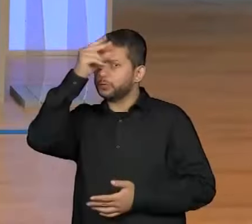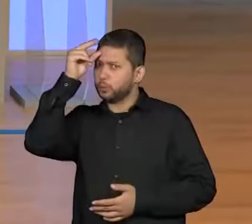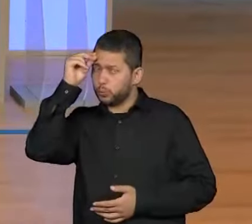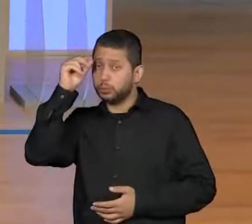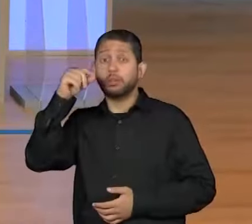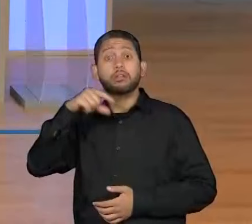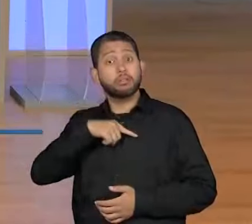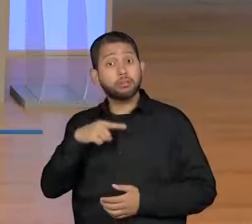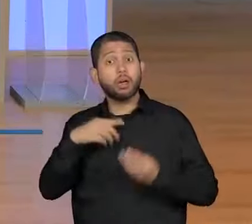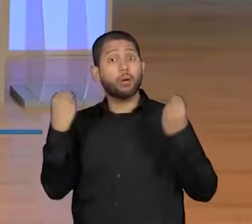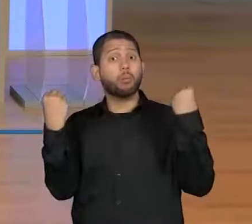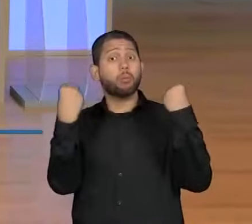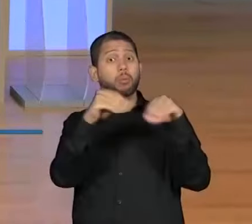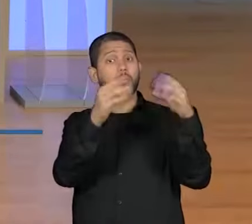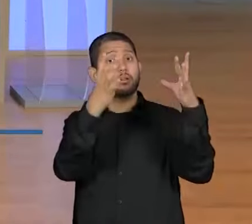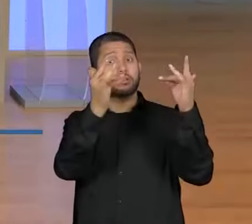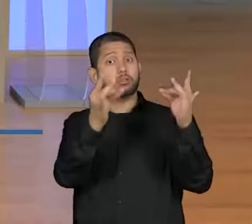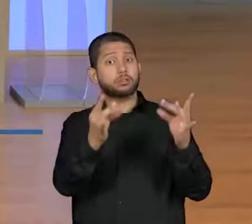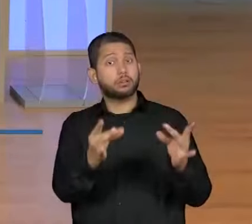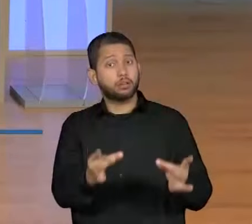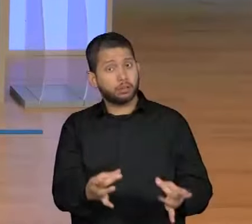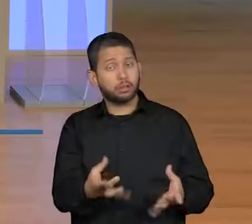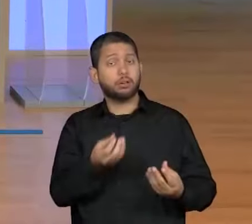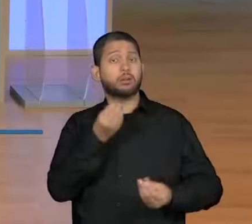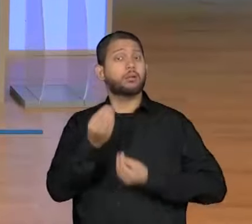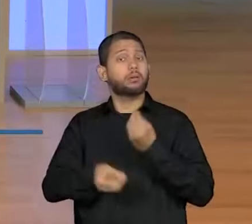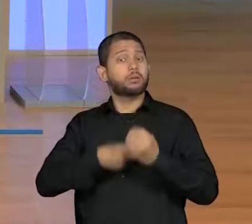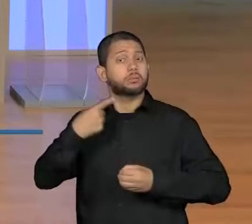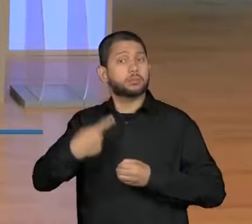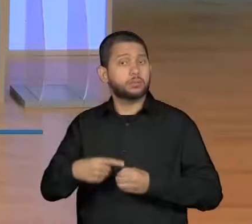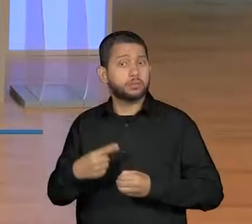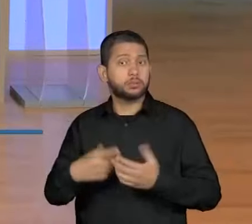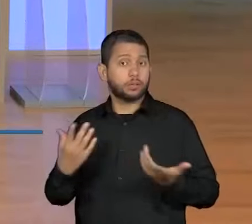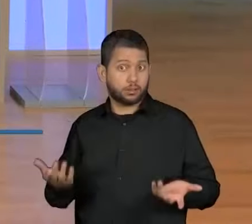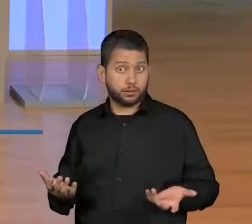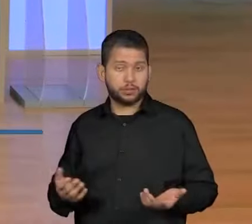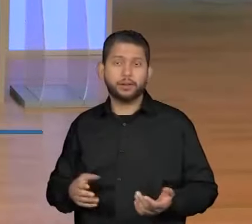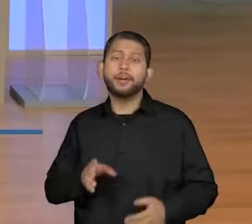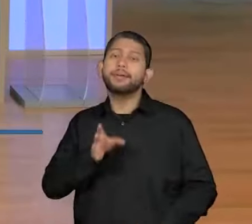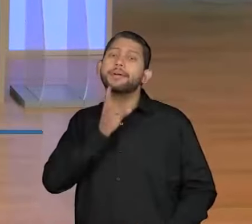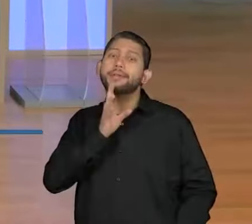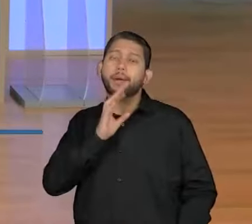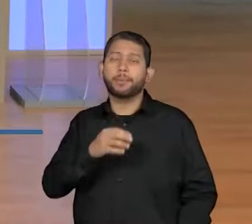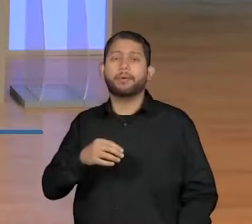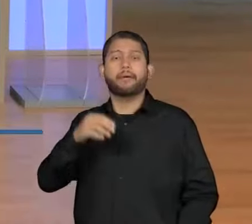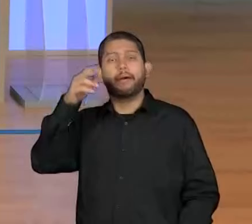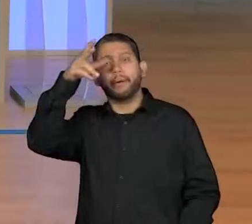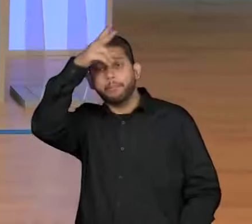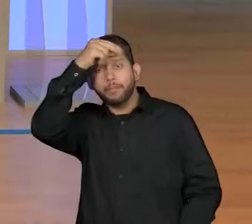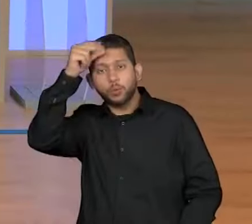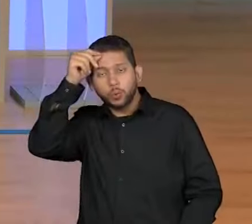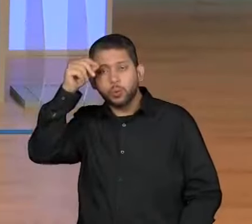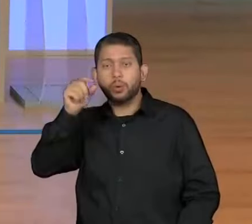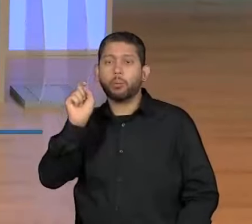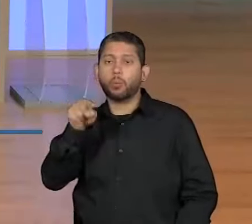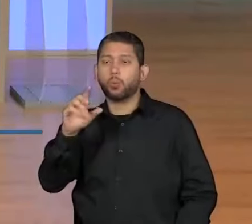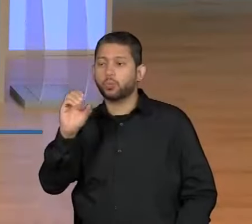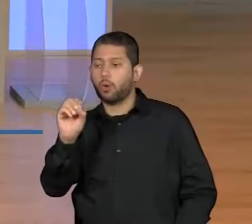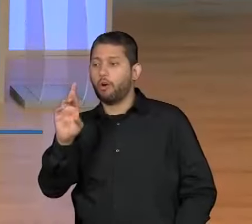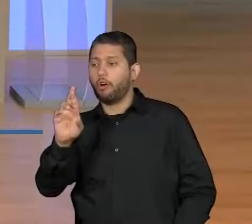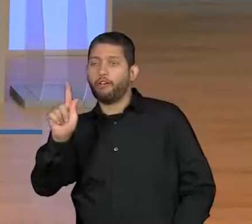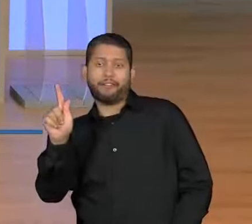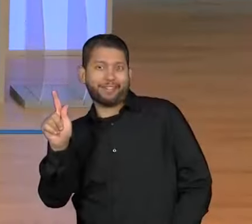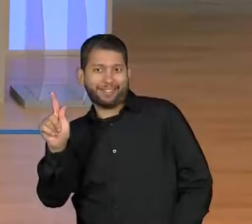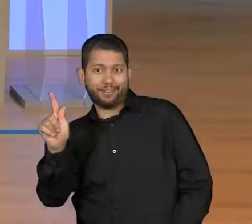traz informações oficiais também. Geralmente tem aquele org no final, porque aí você sabe que é